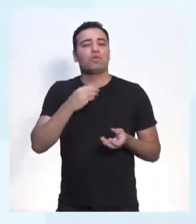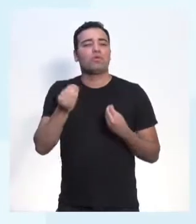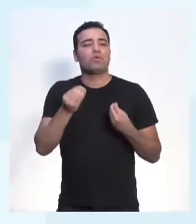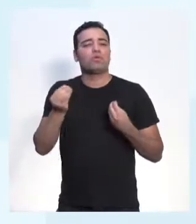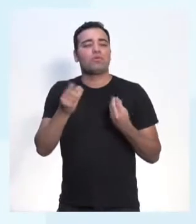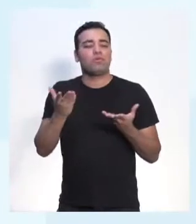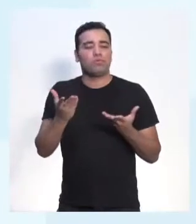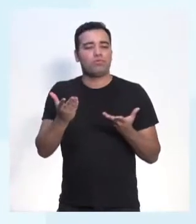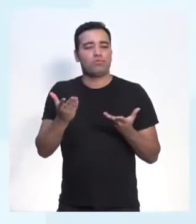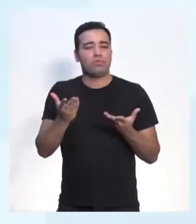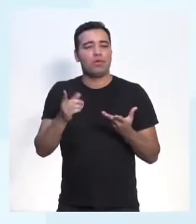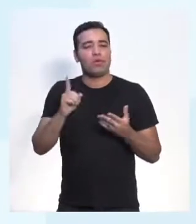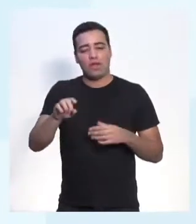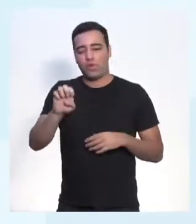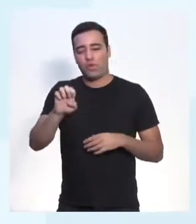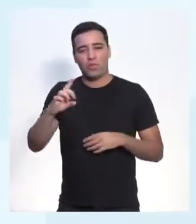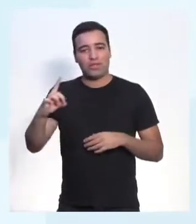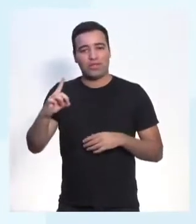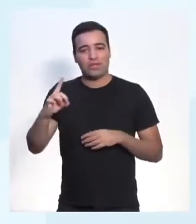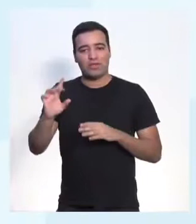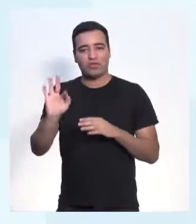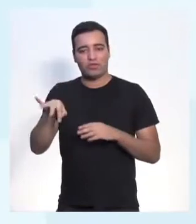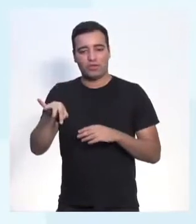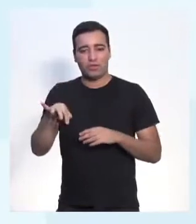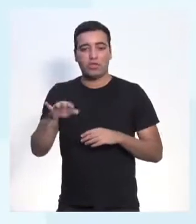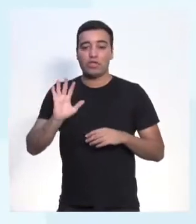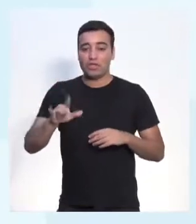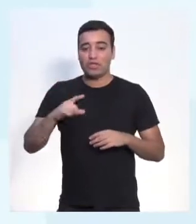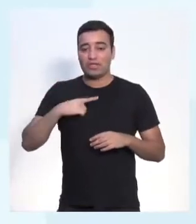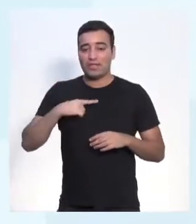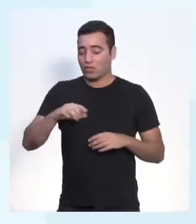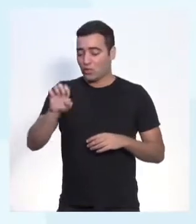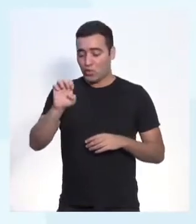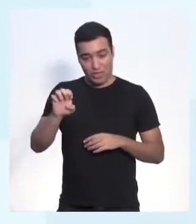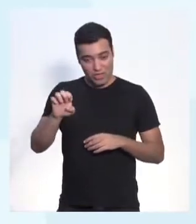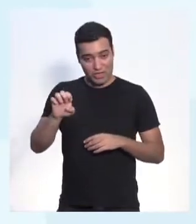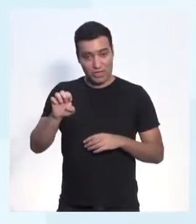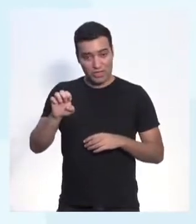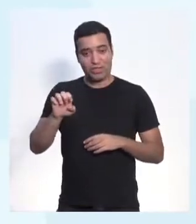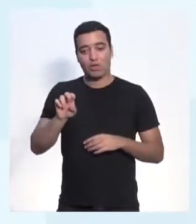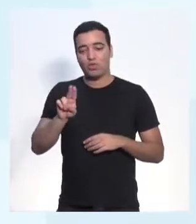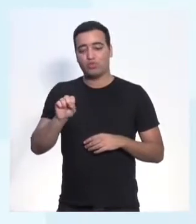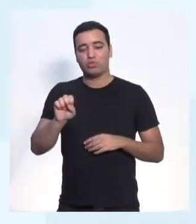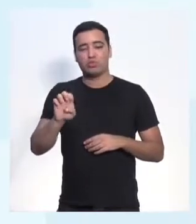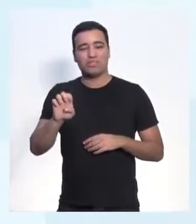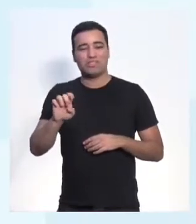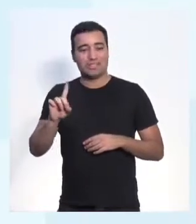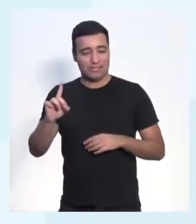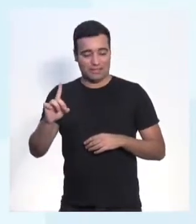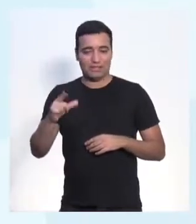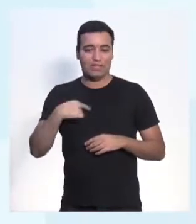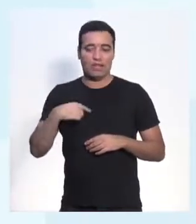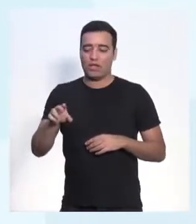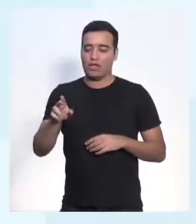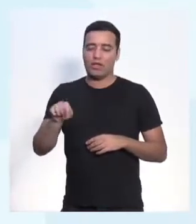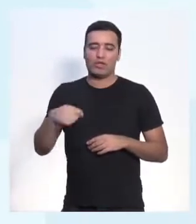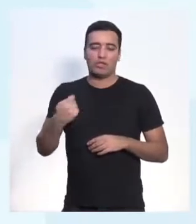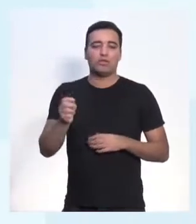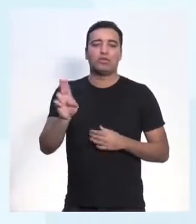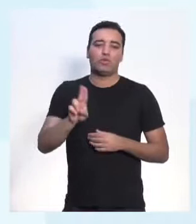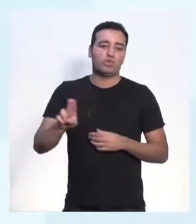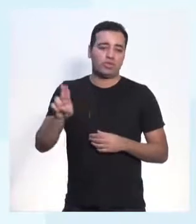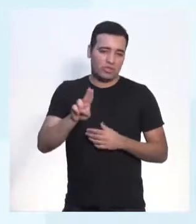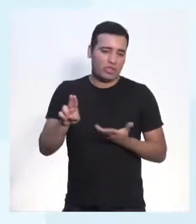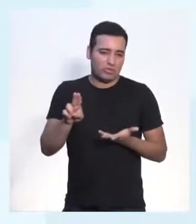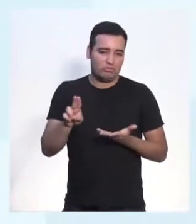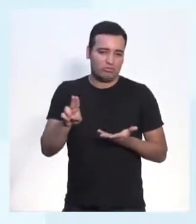verbo use? Você coloca ed no verbo. Como ele já tem o e no final, use vira used. Então, use, usar, ou uso, eu